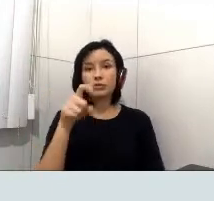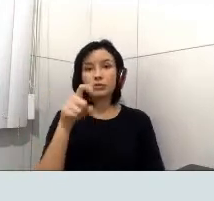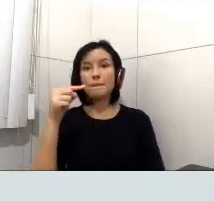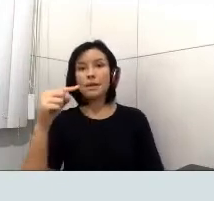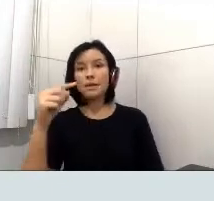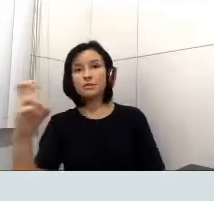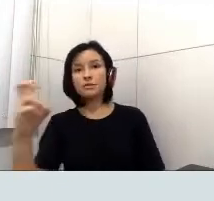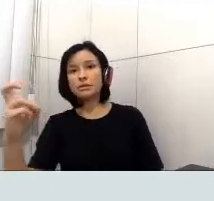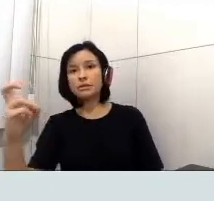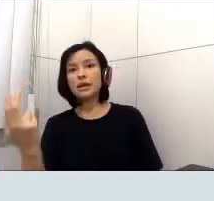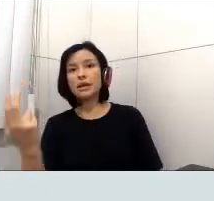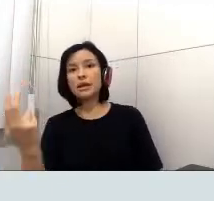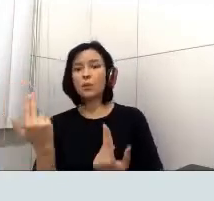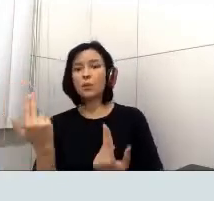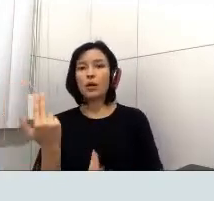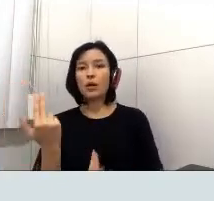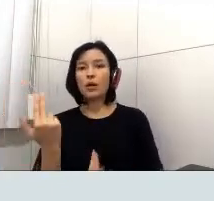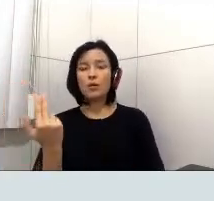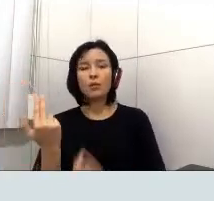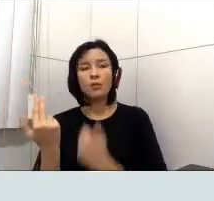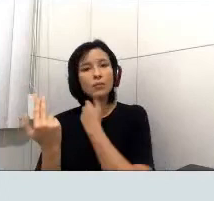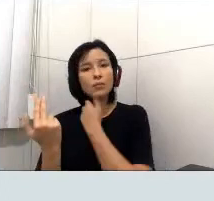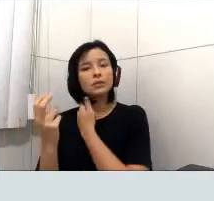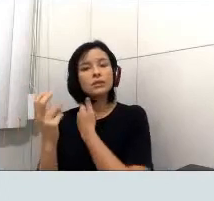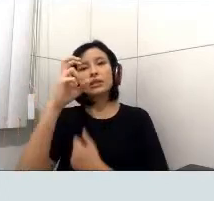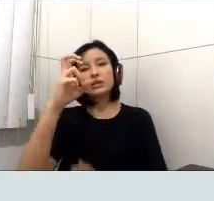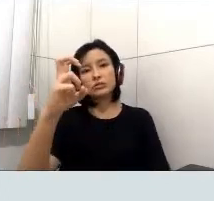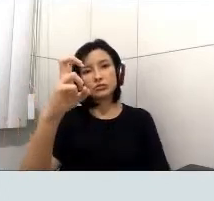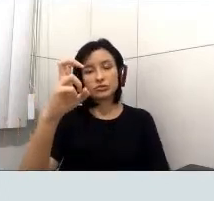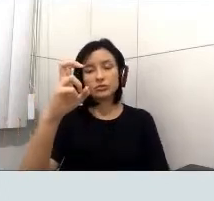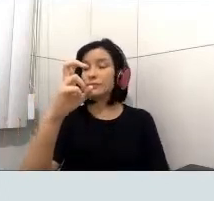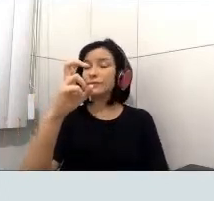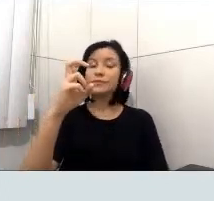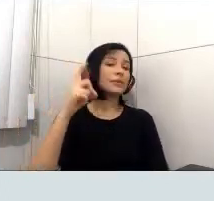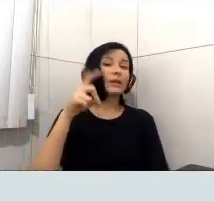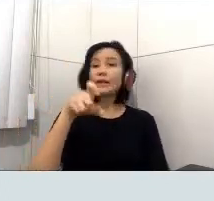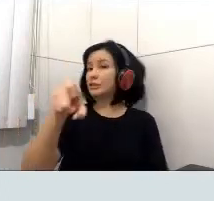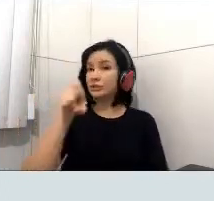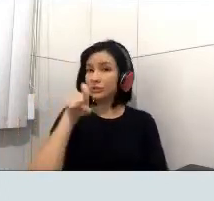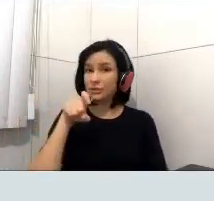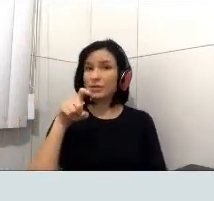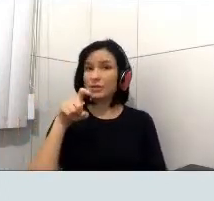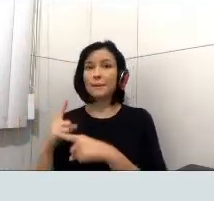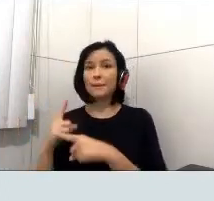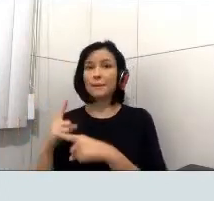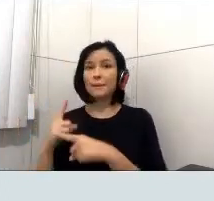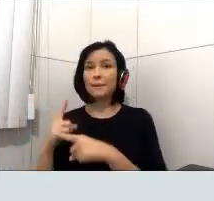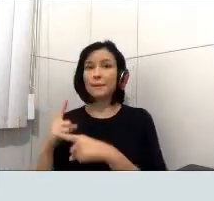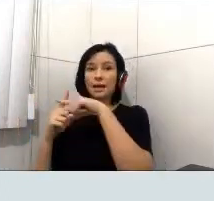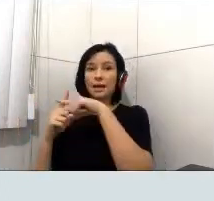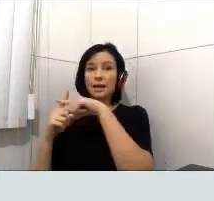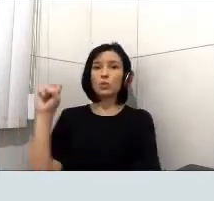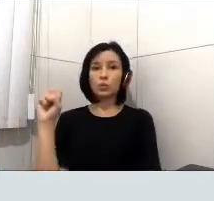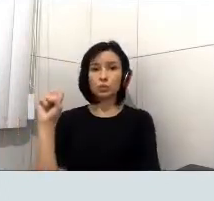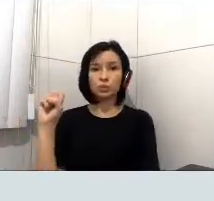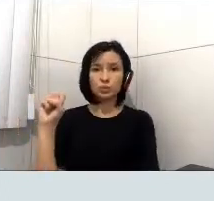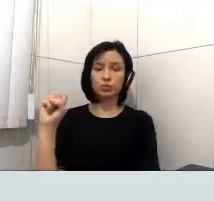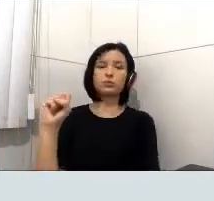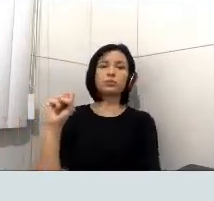igual a x mais 8, que é do ponto B até o ponto médio, certo?